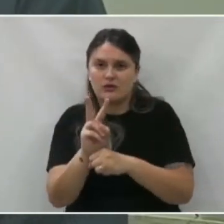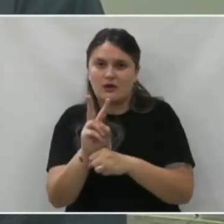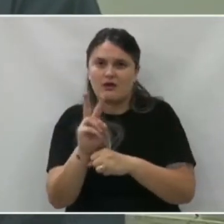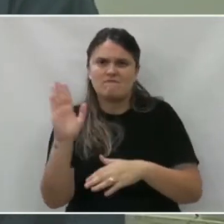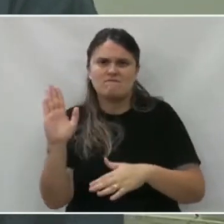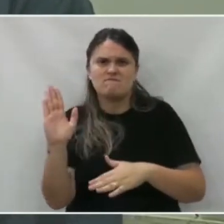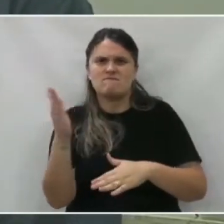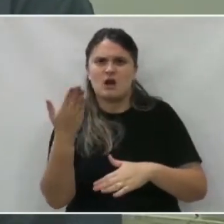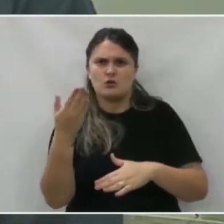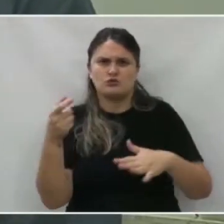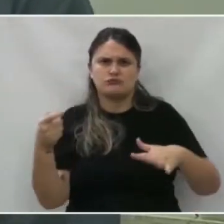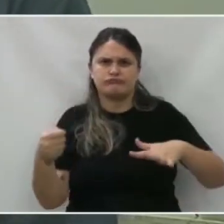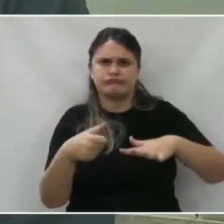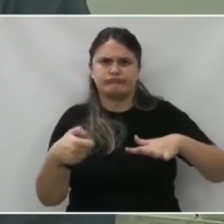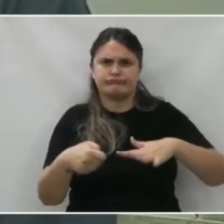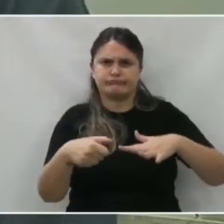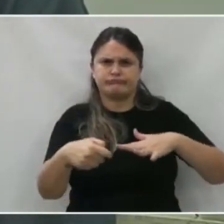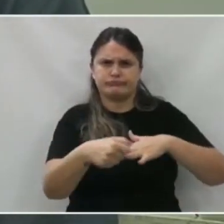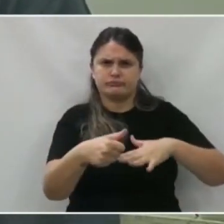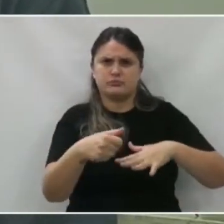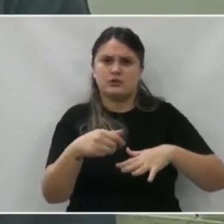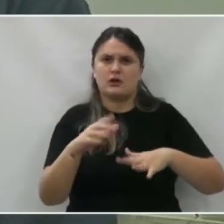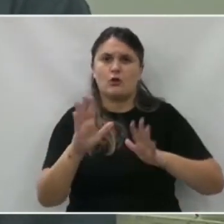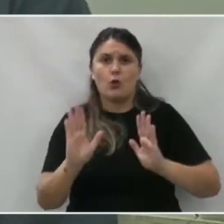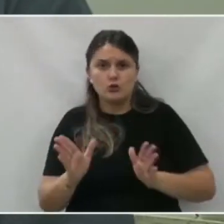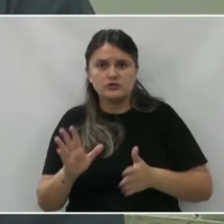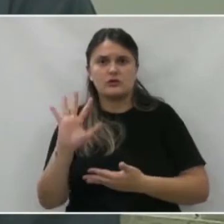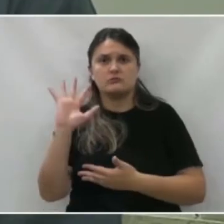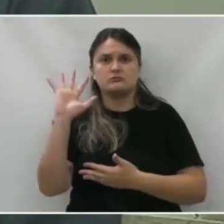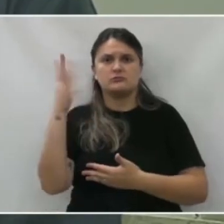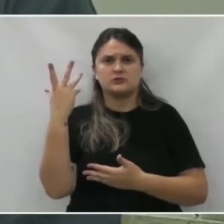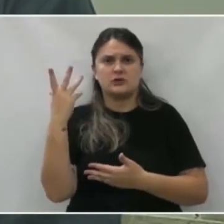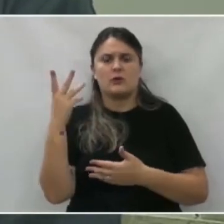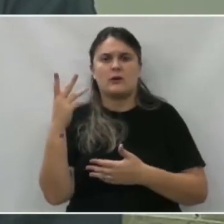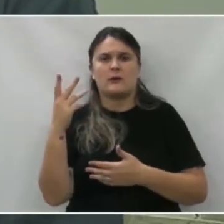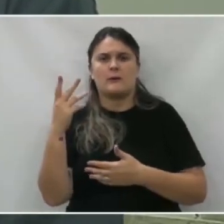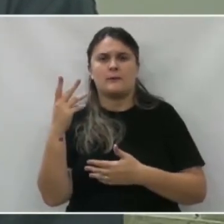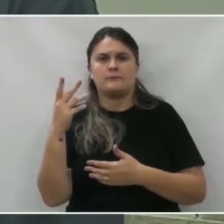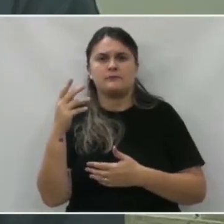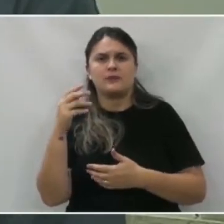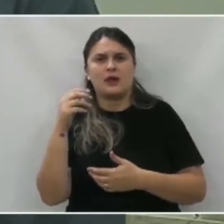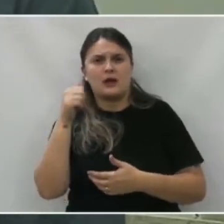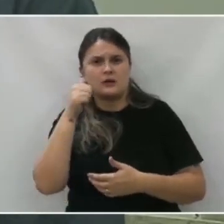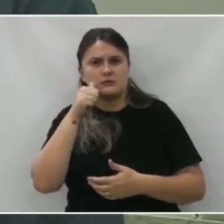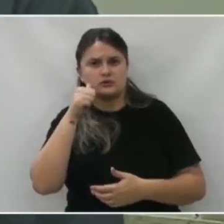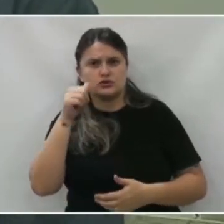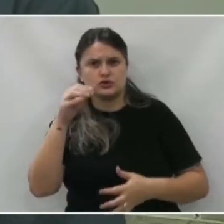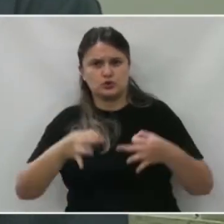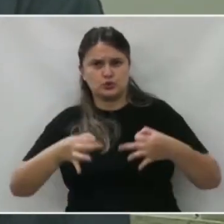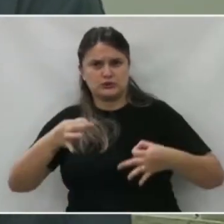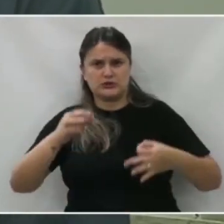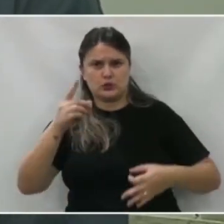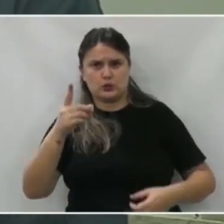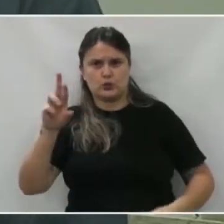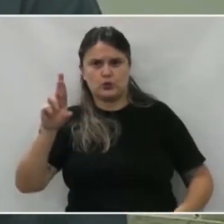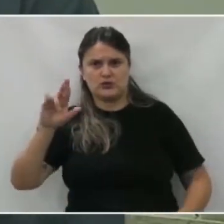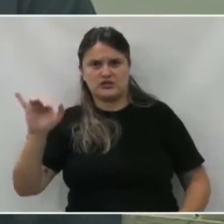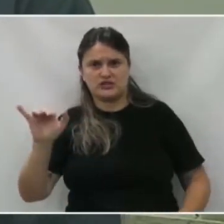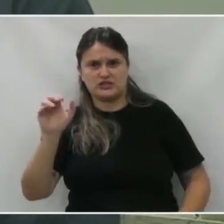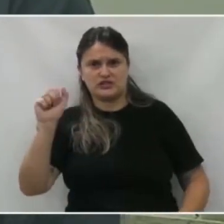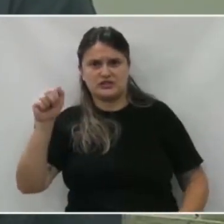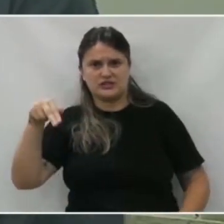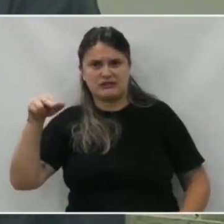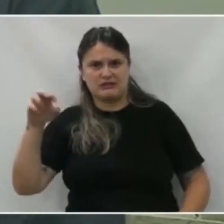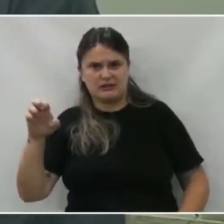pode prejudicar determinadas pessoas. Tivemos um caso hoje da própria juíza nossa, a doutora Jane